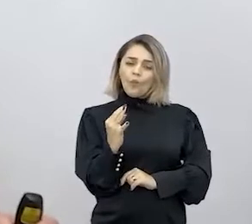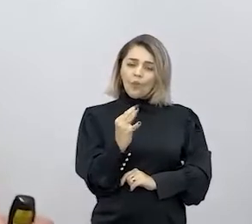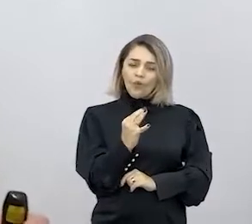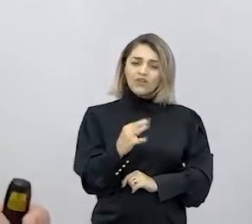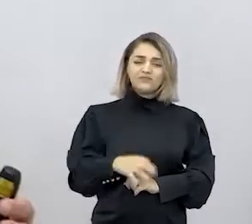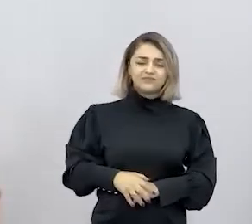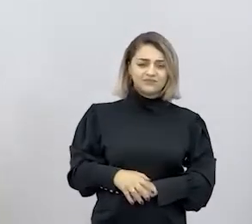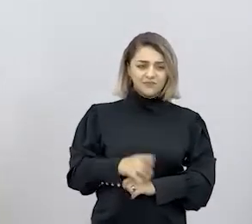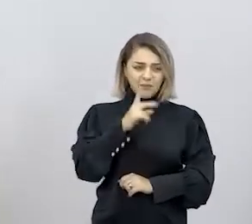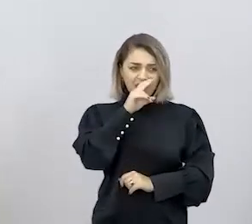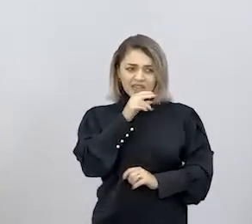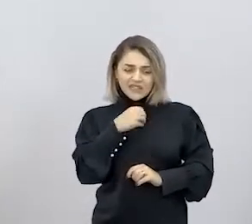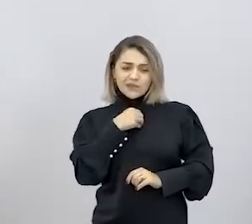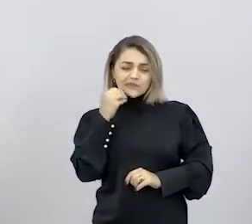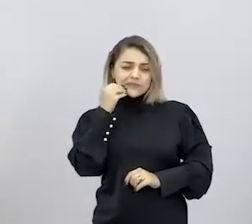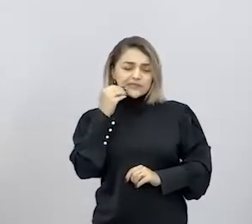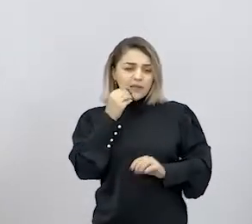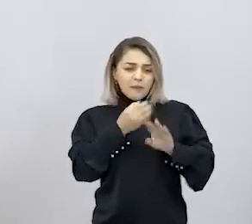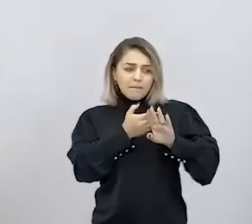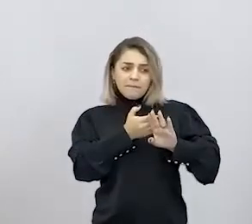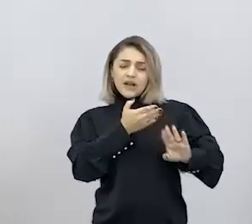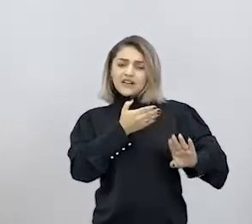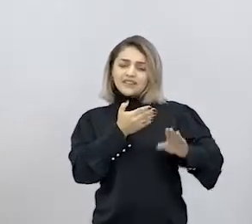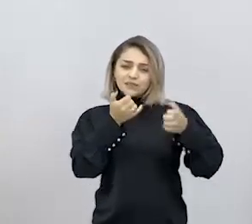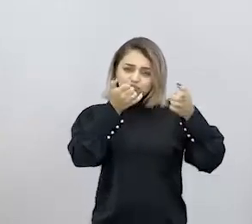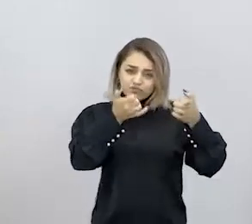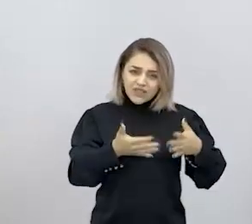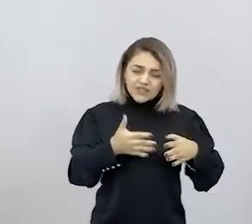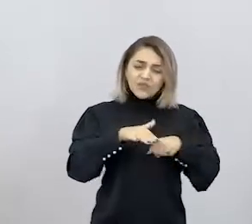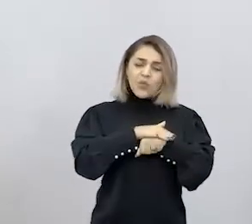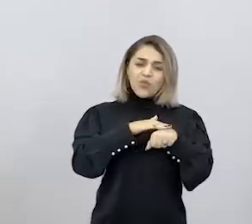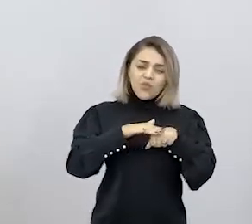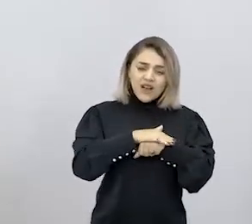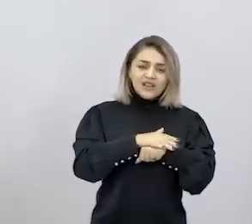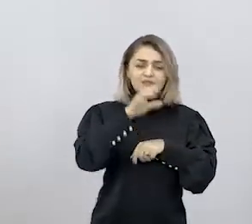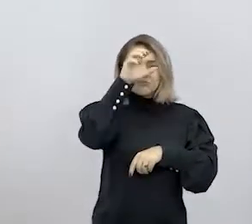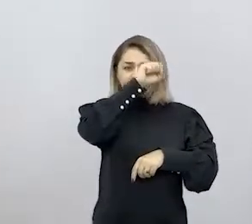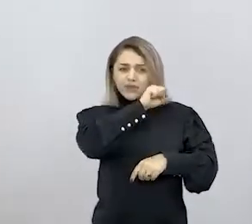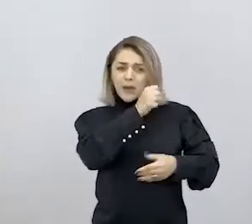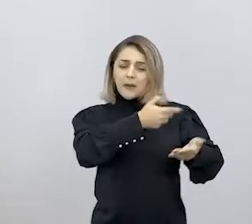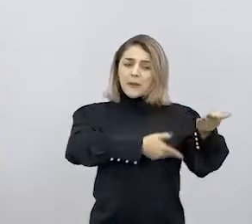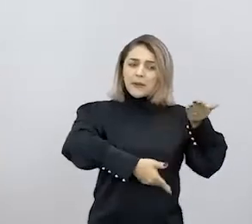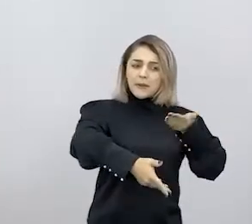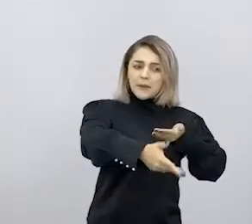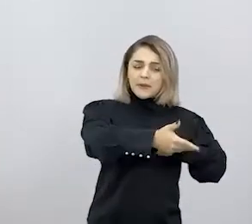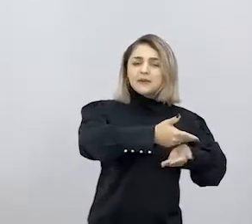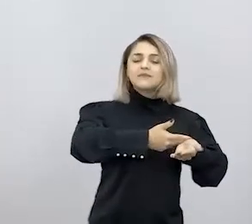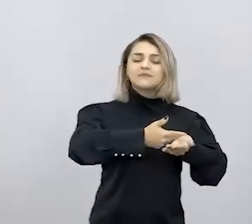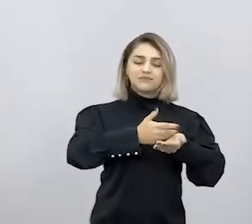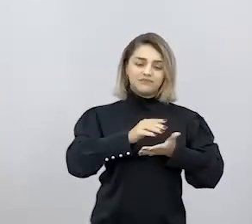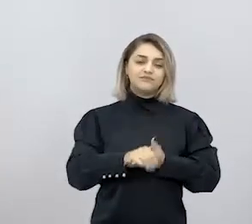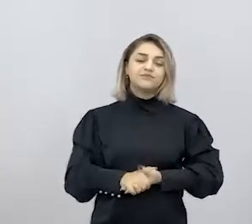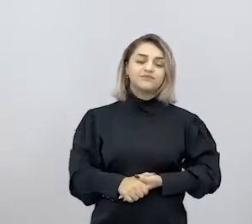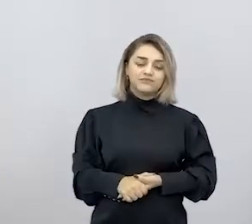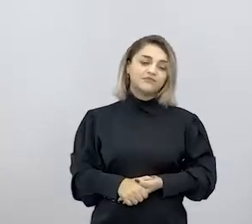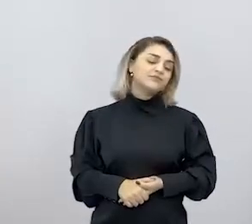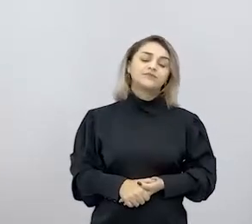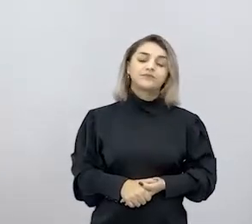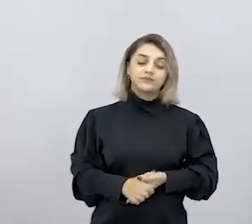de cara? Então, conversa, explica, aprende com as pessoas, vê o ponto de vista, enxerga o ponto de vista e